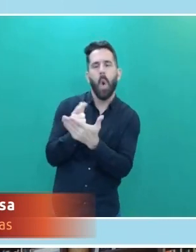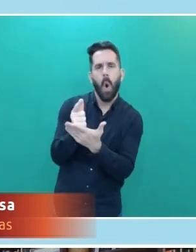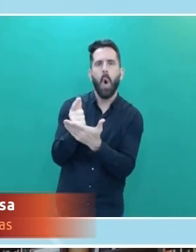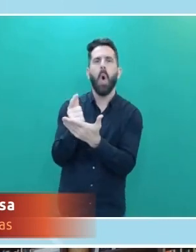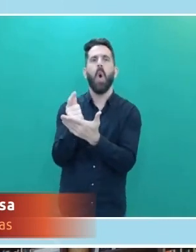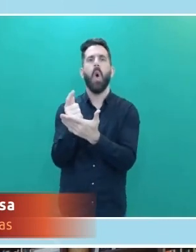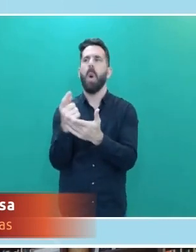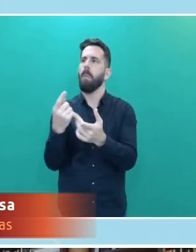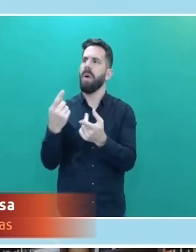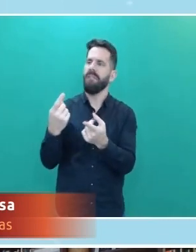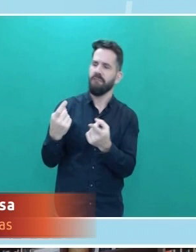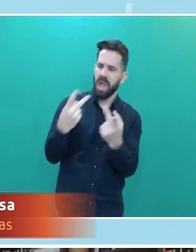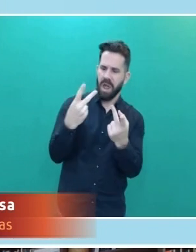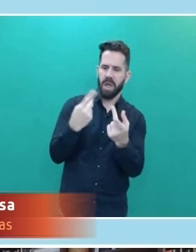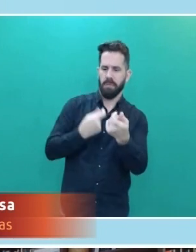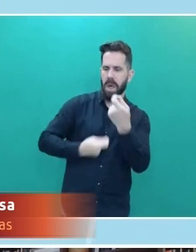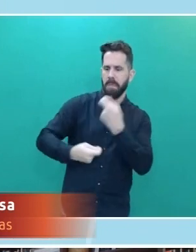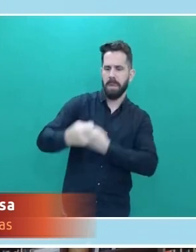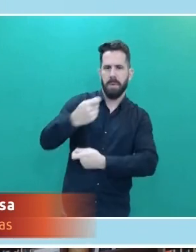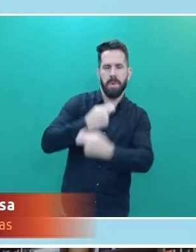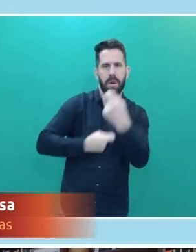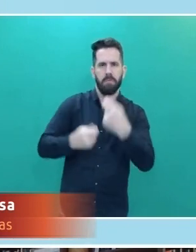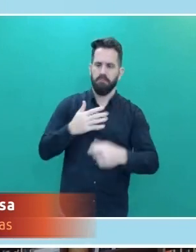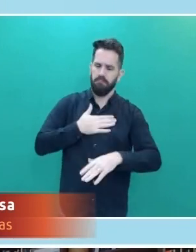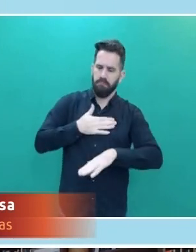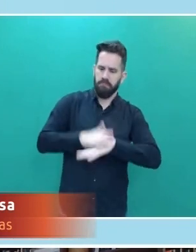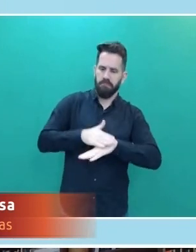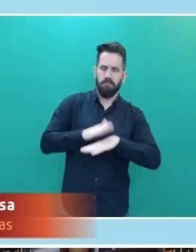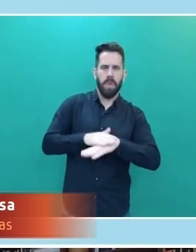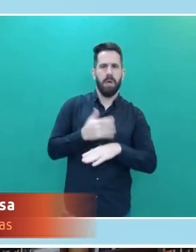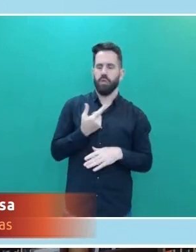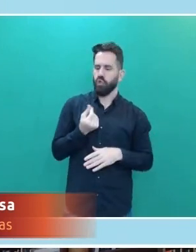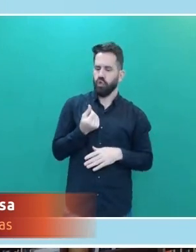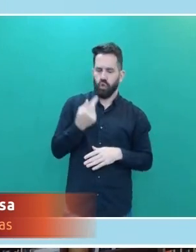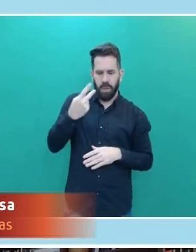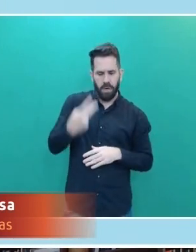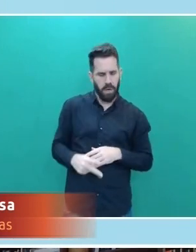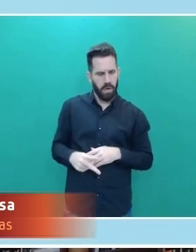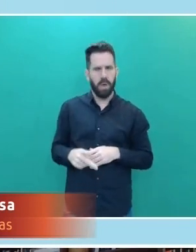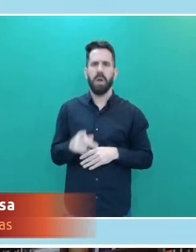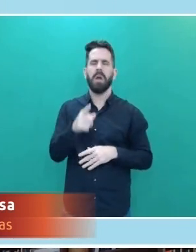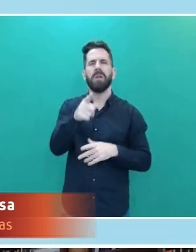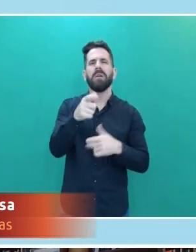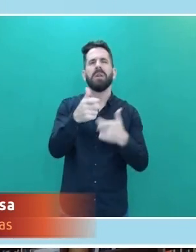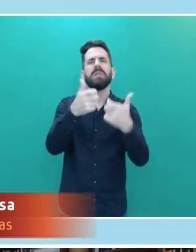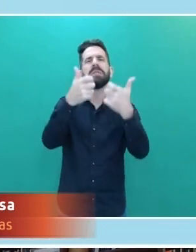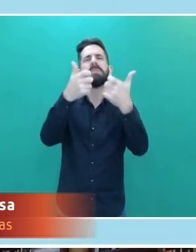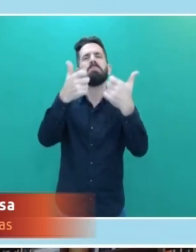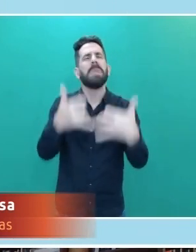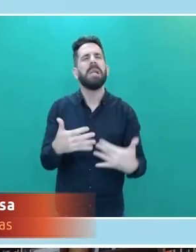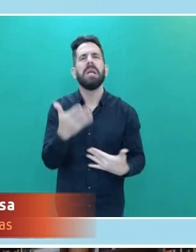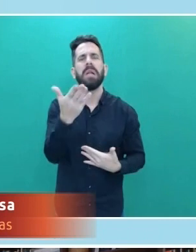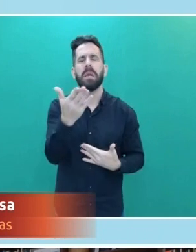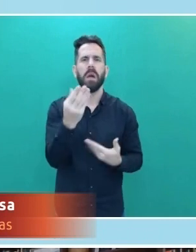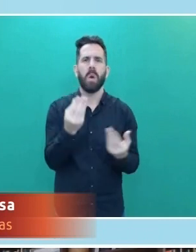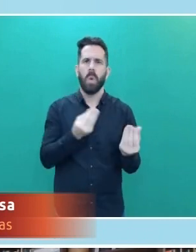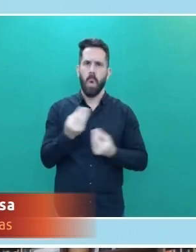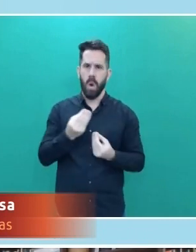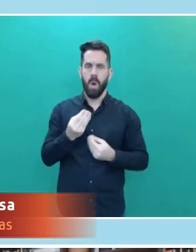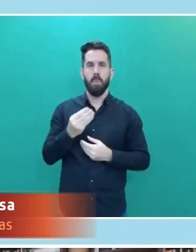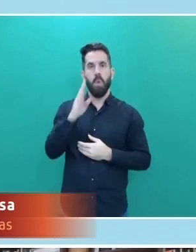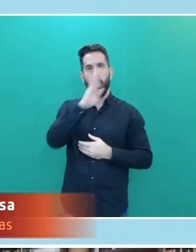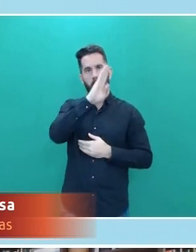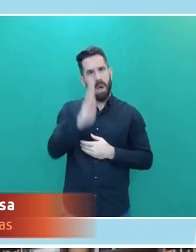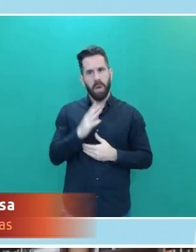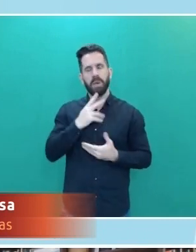próprias moedas desses países, sem ter que passar pelo dólar. Explica um pouquinho disso para a gente, professor, e qual que é a importância disso e do Brasil estar assumindo esse